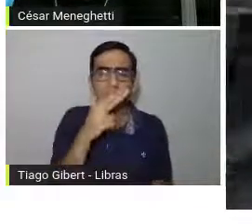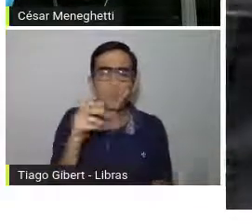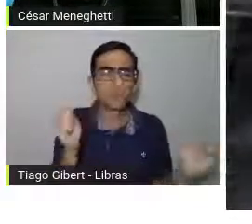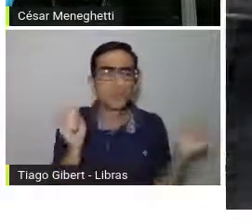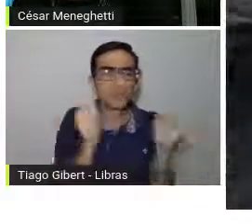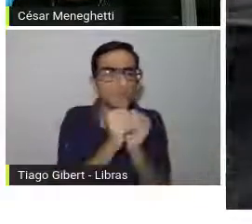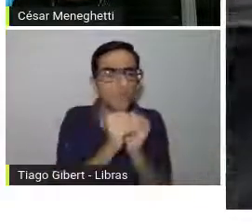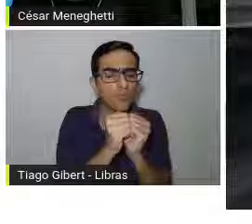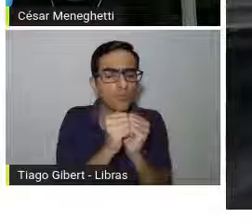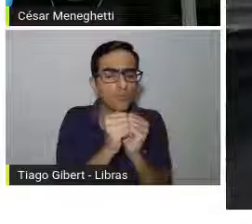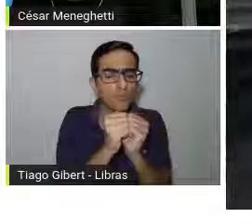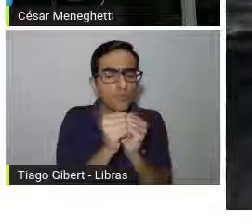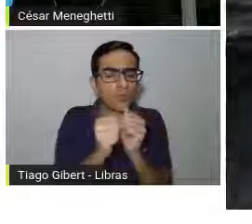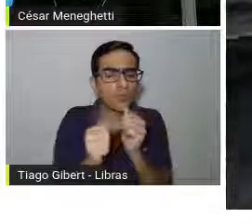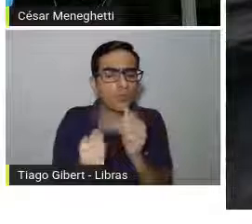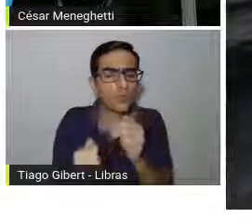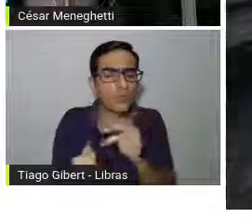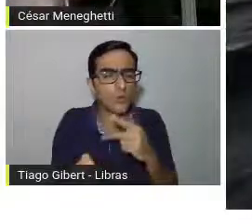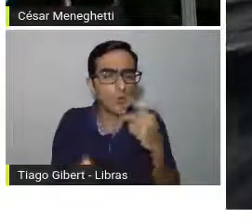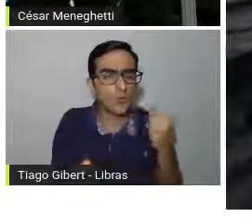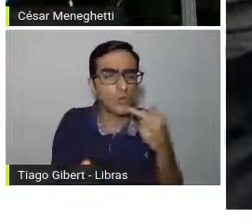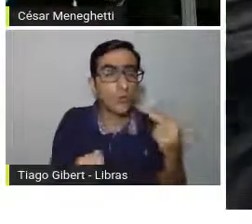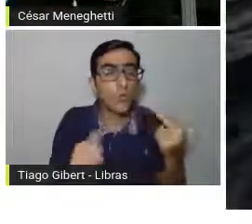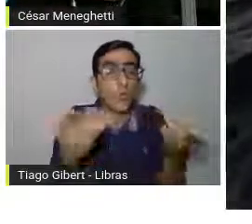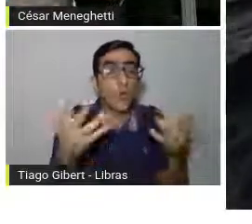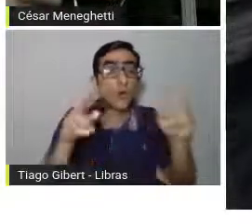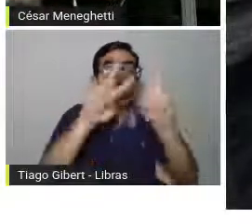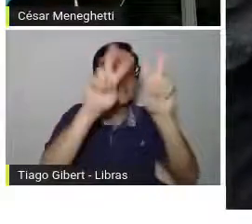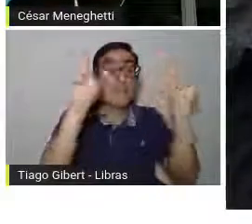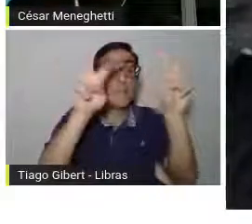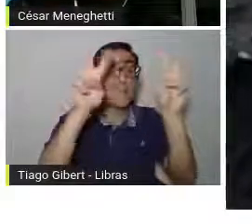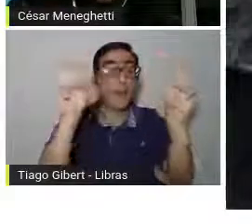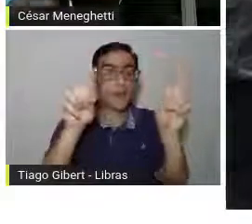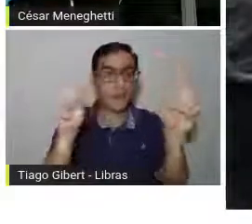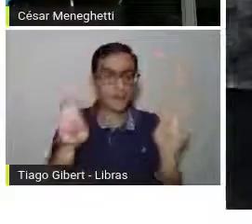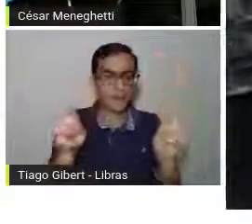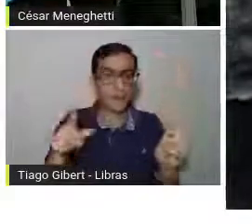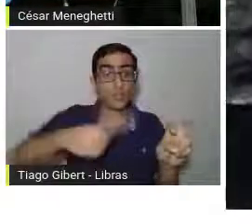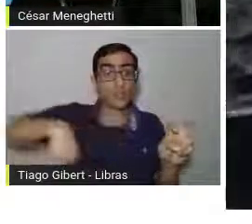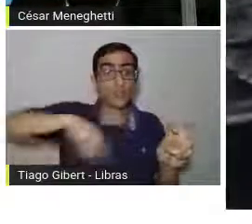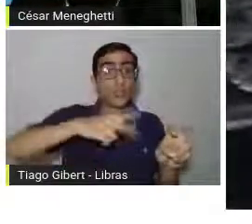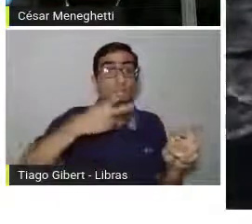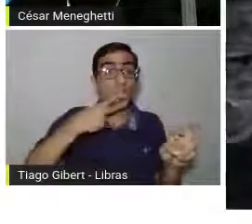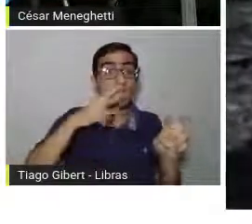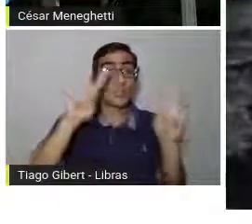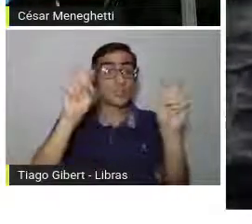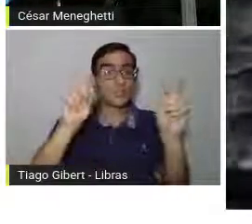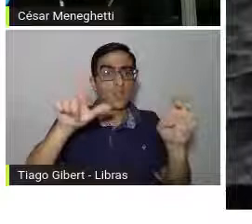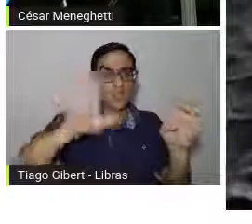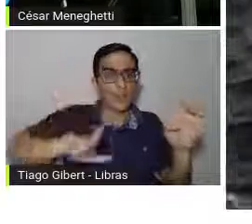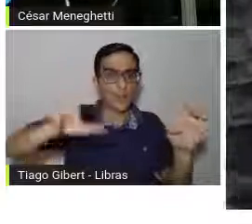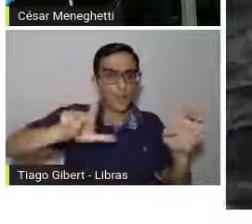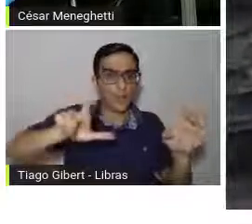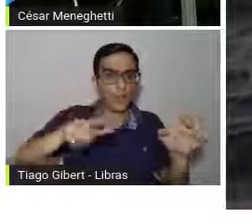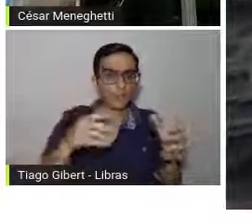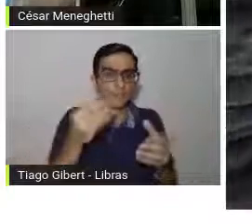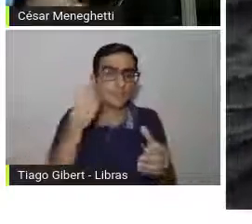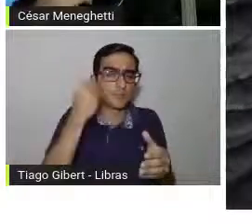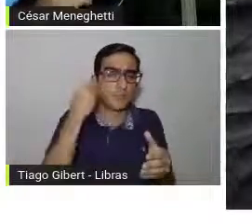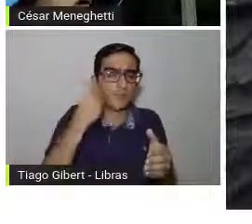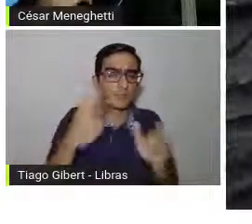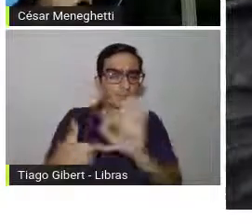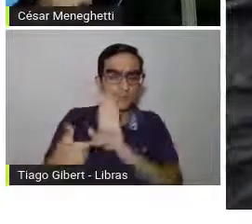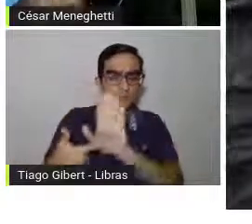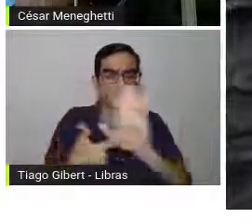quais são os temas que a gente ia tratar nos laboratórios. Então, a gente falou várias coisas,